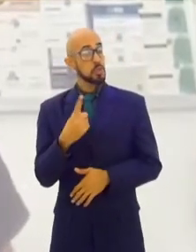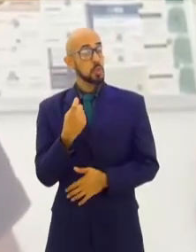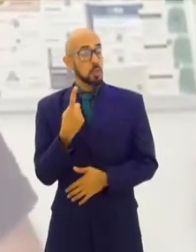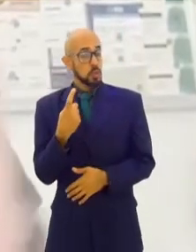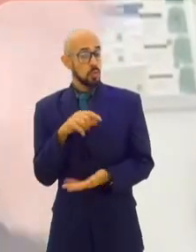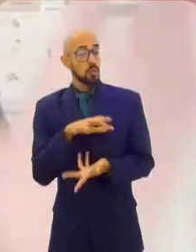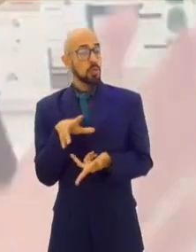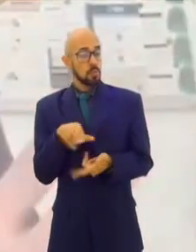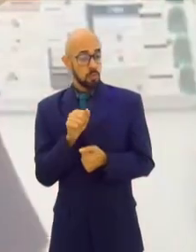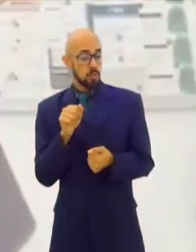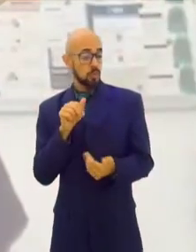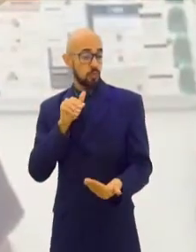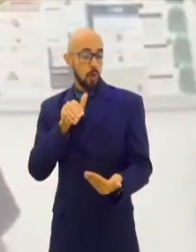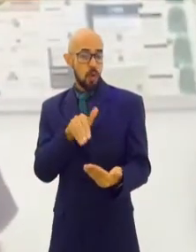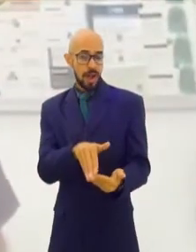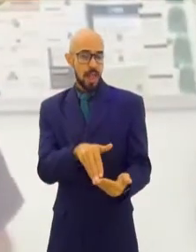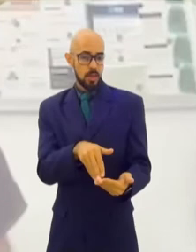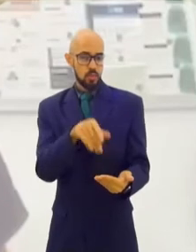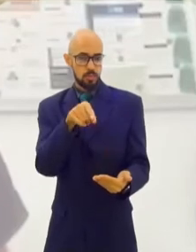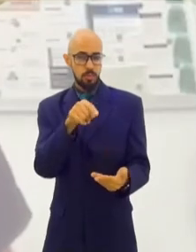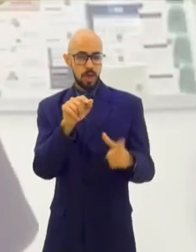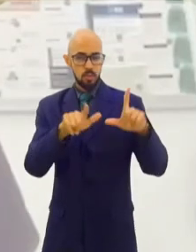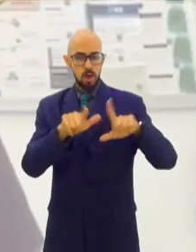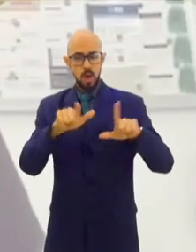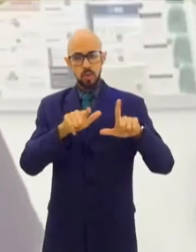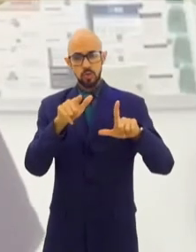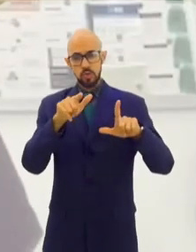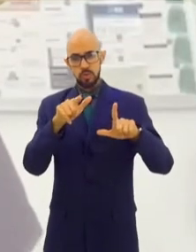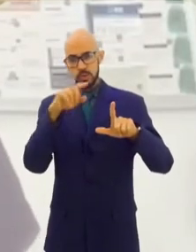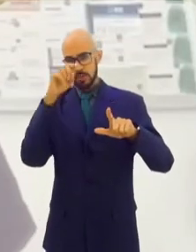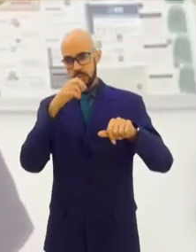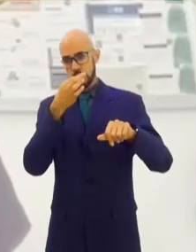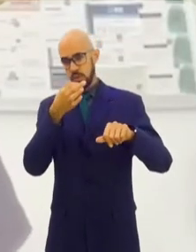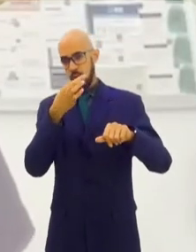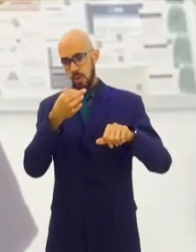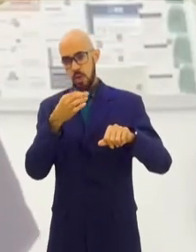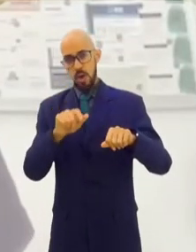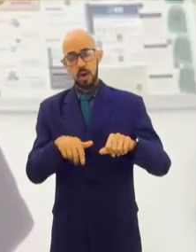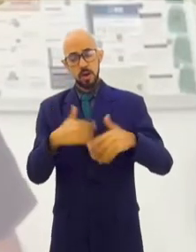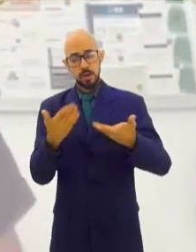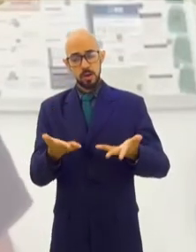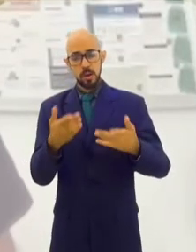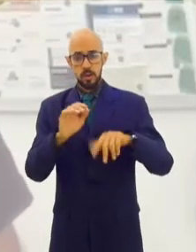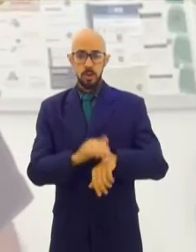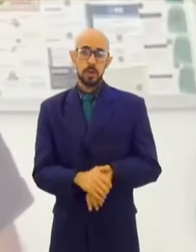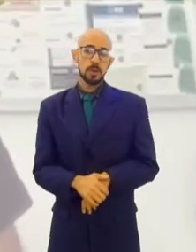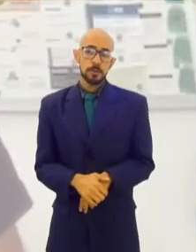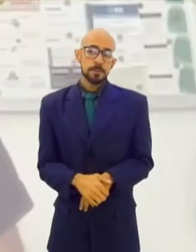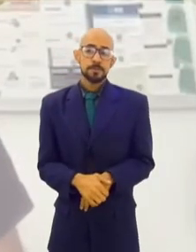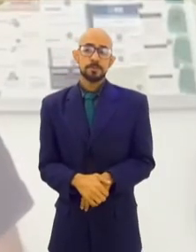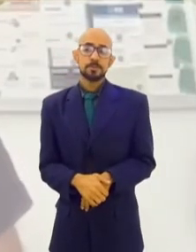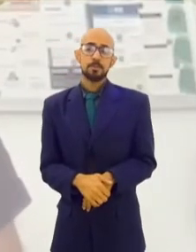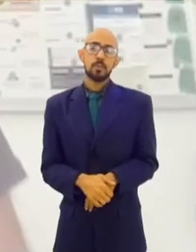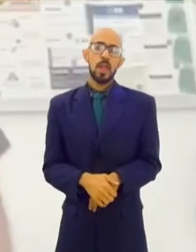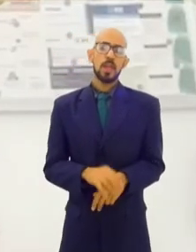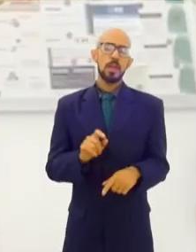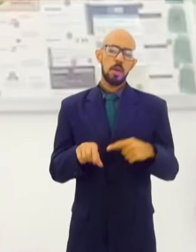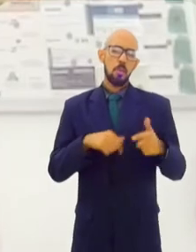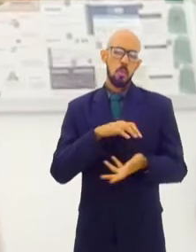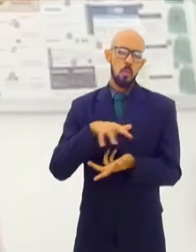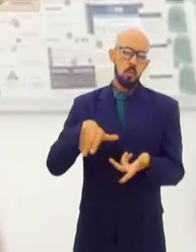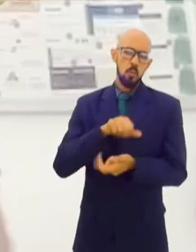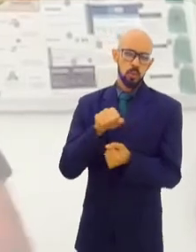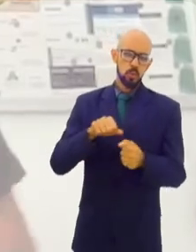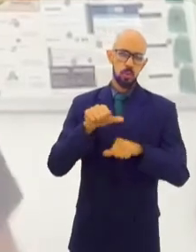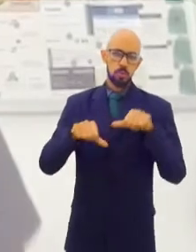referência no Brasil diga eu no mundo é específico para o audiovisual e tem uma